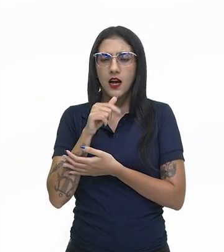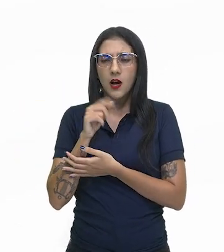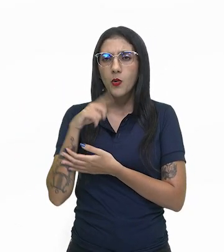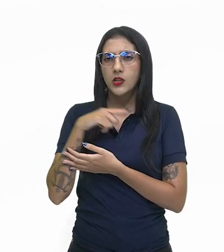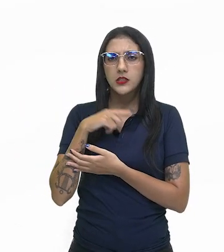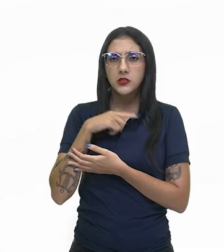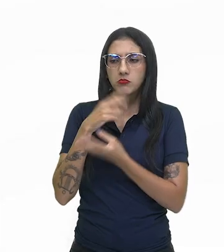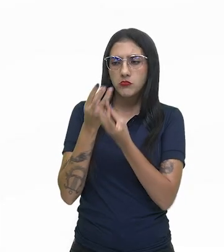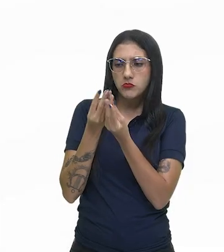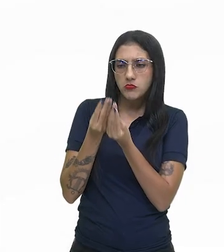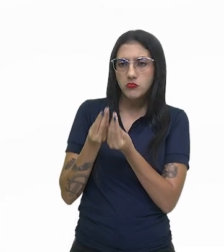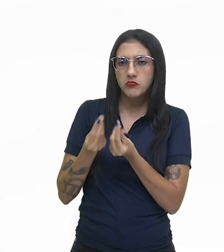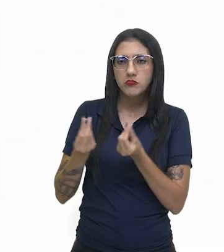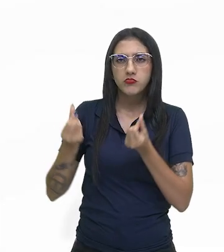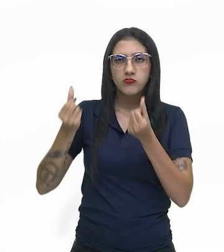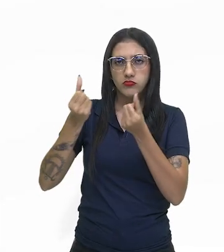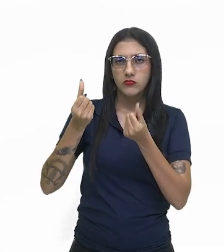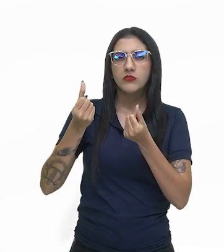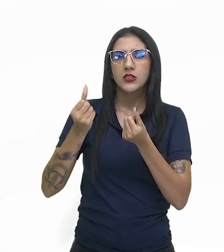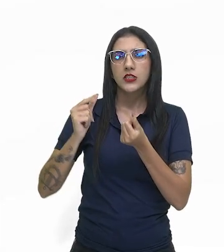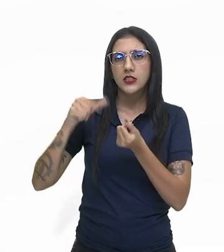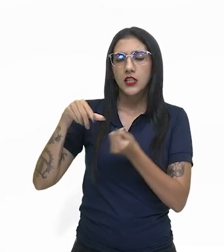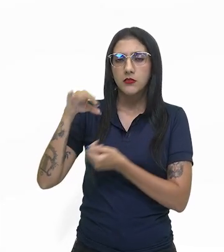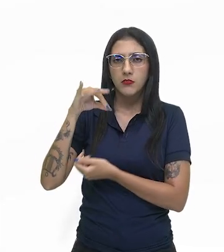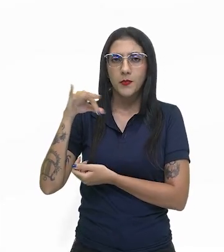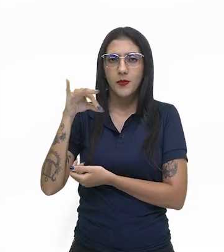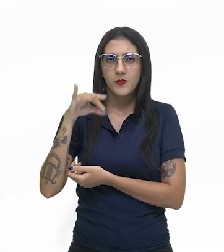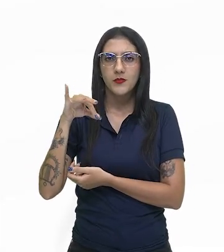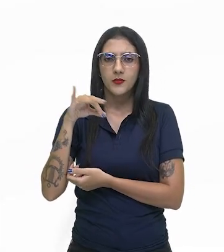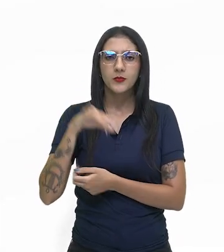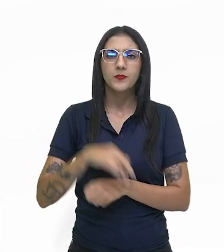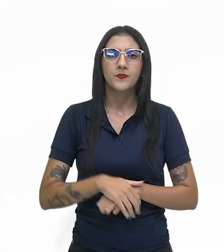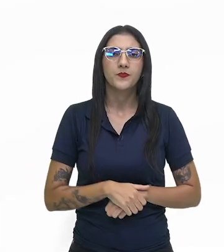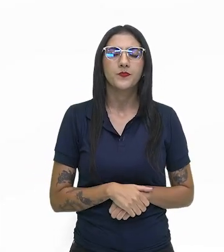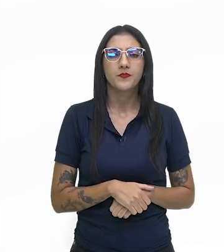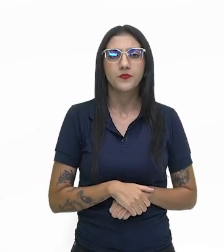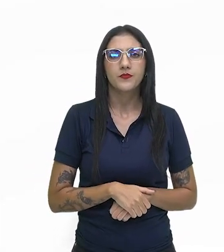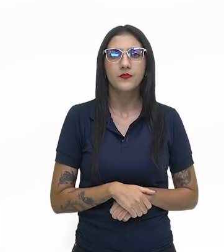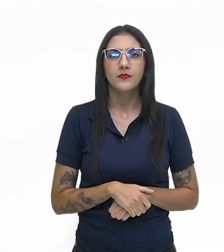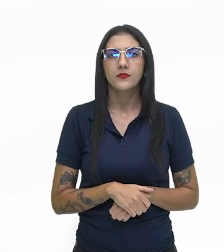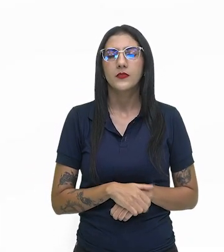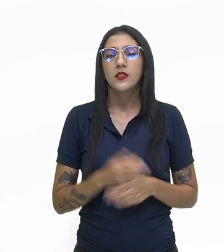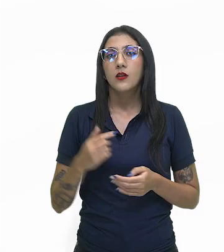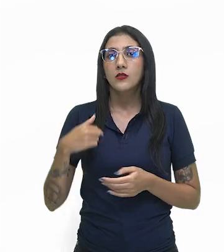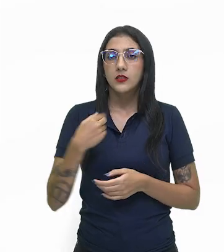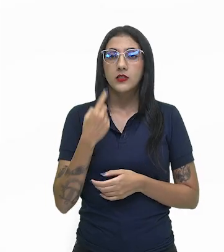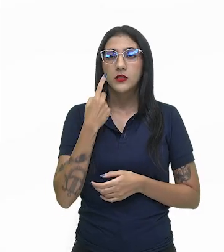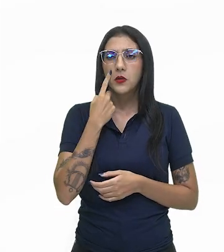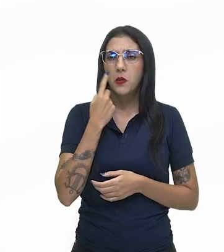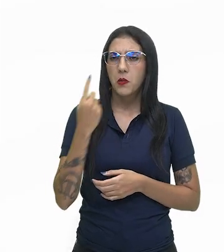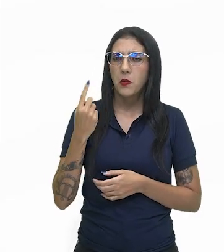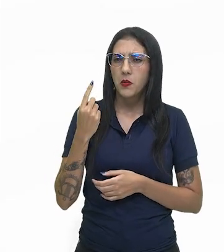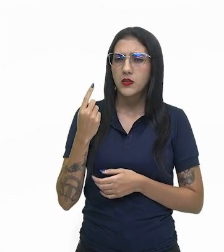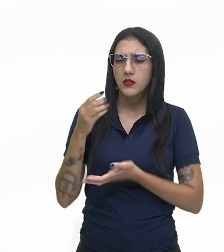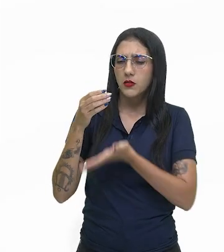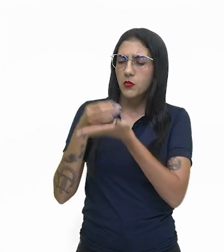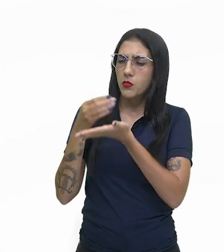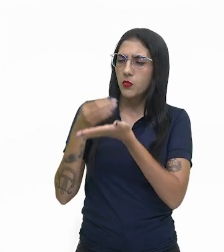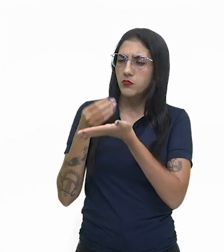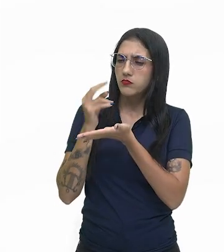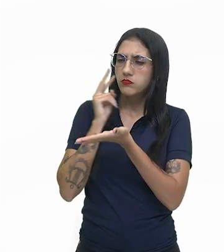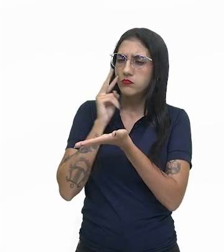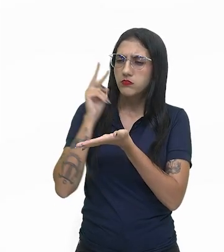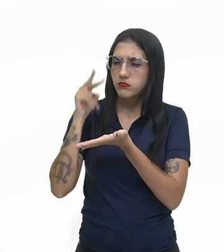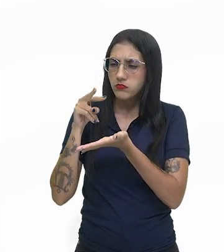uma dissolução total desse sal, E quando a gente olha para o sistema, que é o copo, a gente